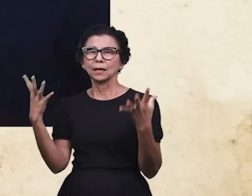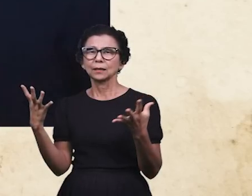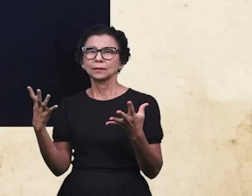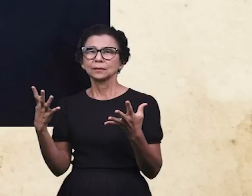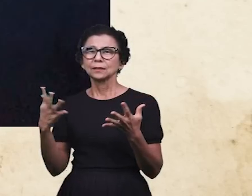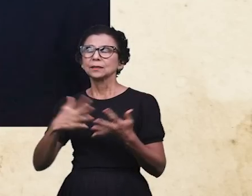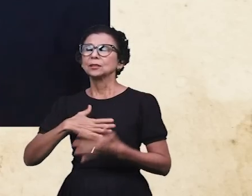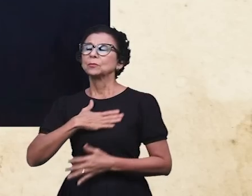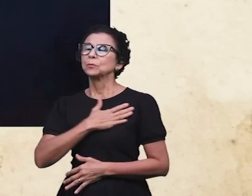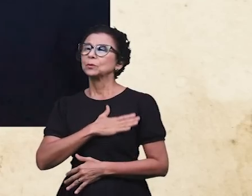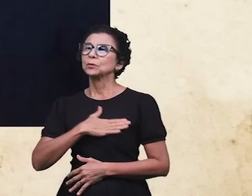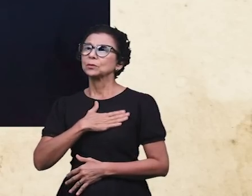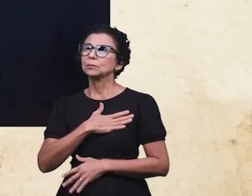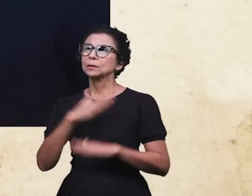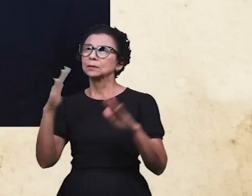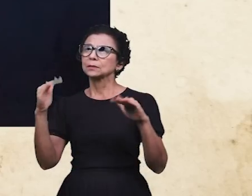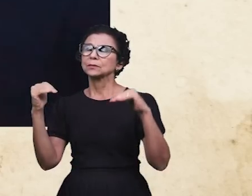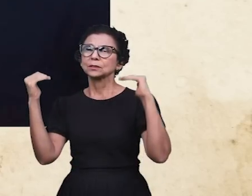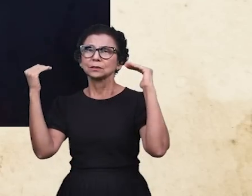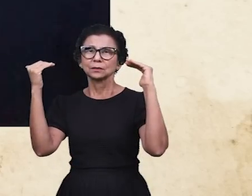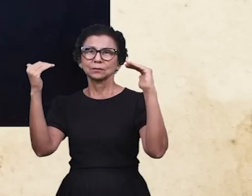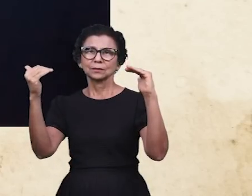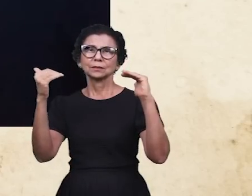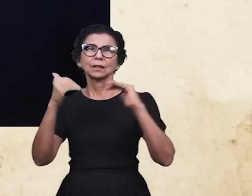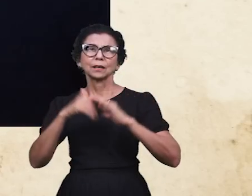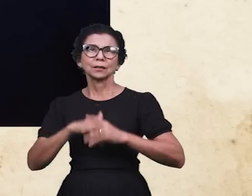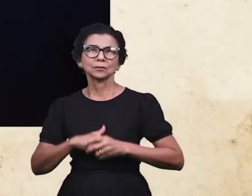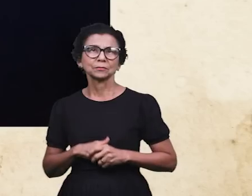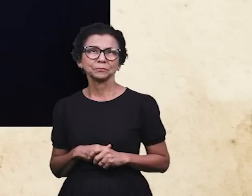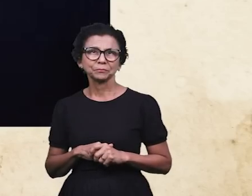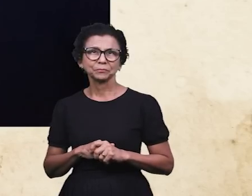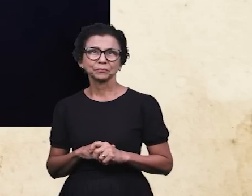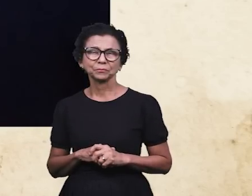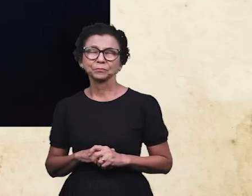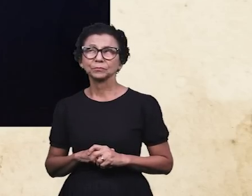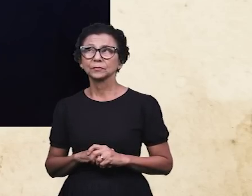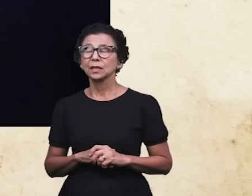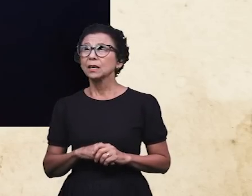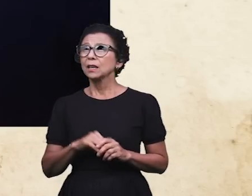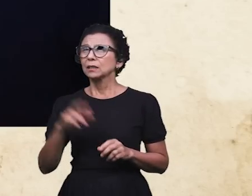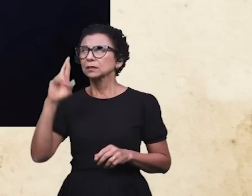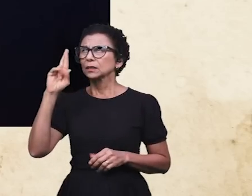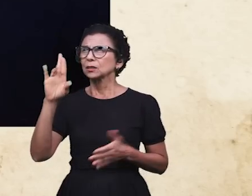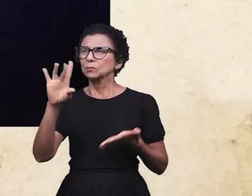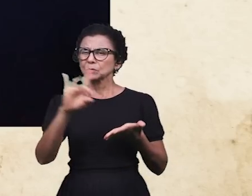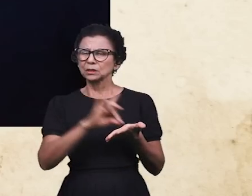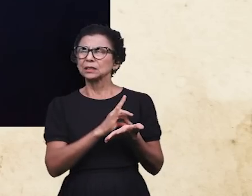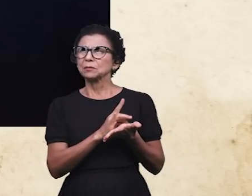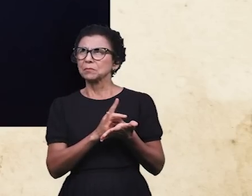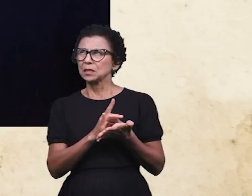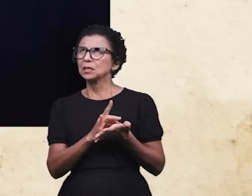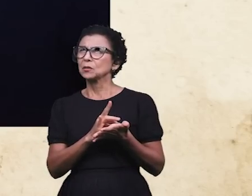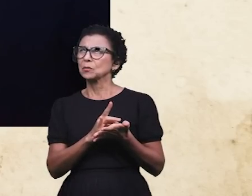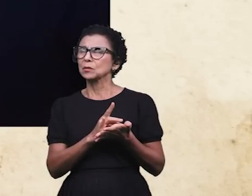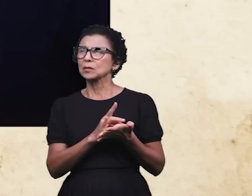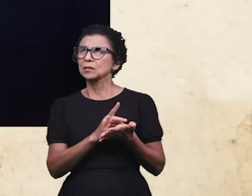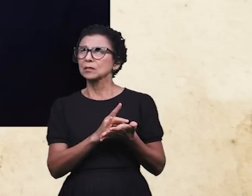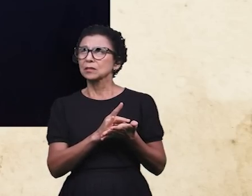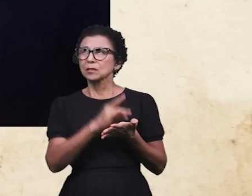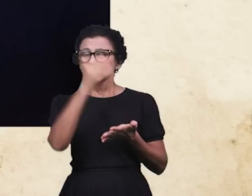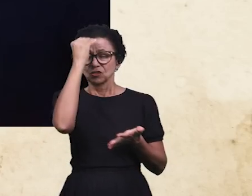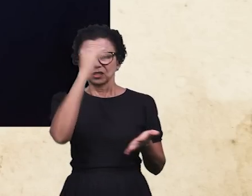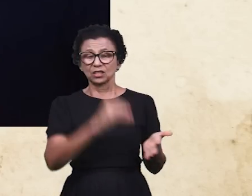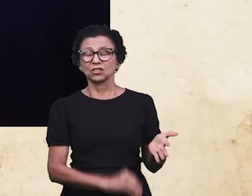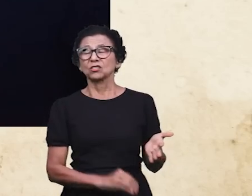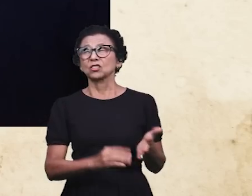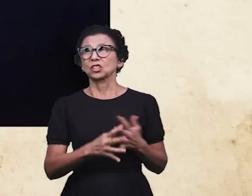prazer. Cantarei louvores ao teu nome, ó Altíssimo. Porquanto os meus inimigos retrocederam e caíram e pereceram diante da